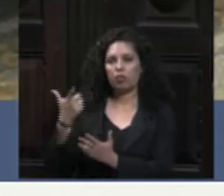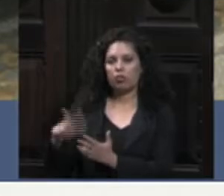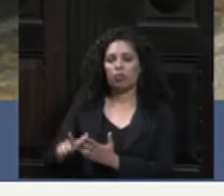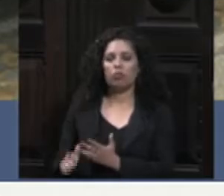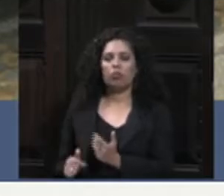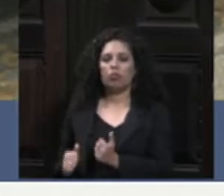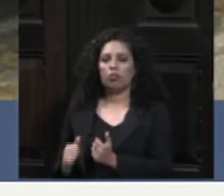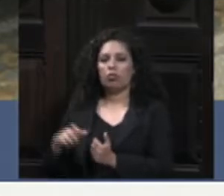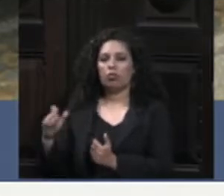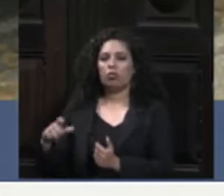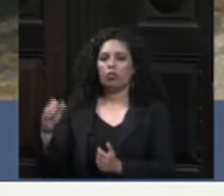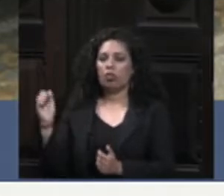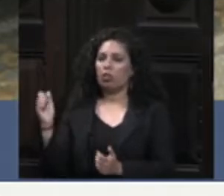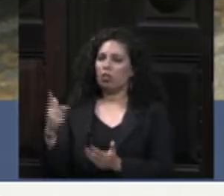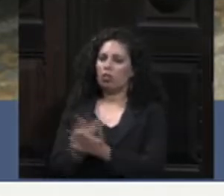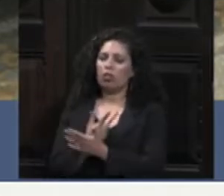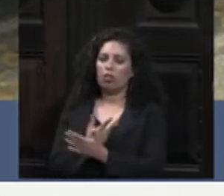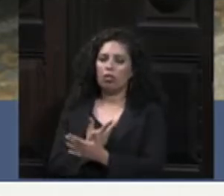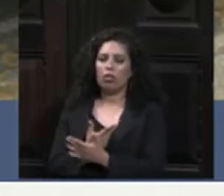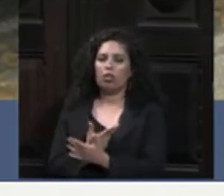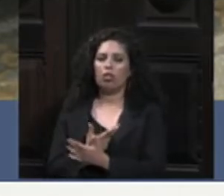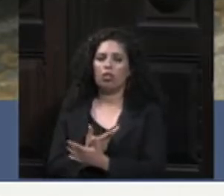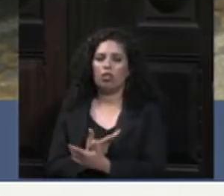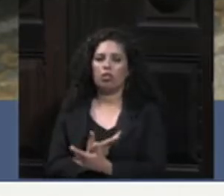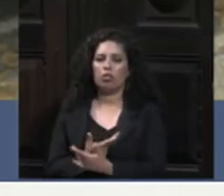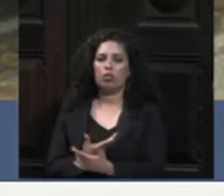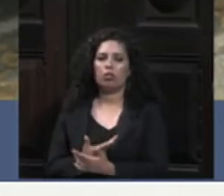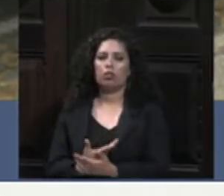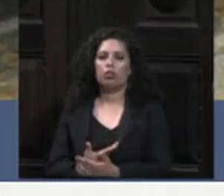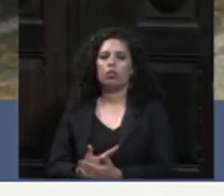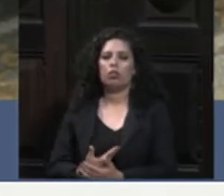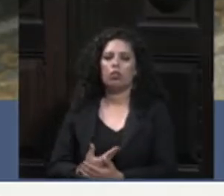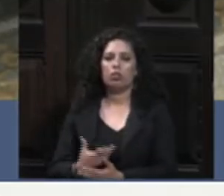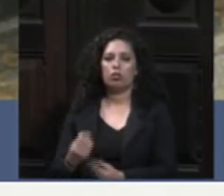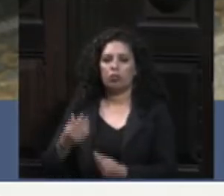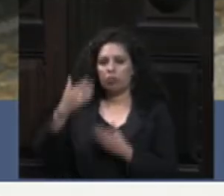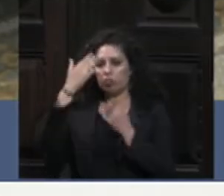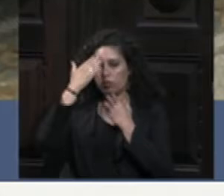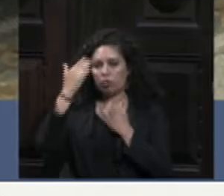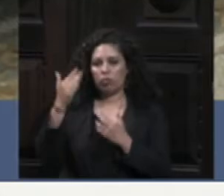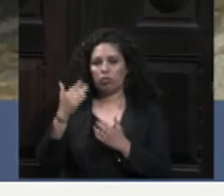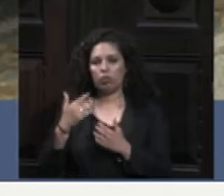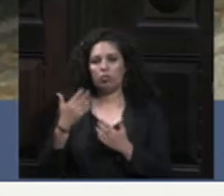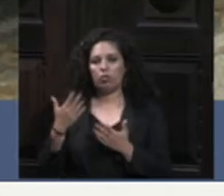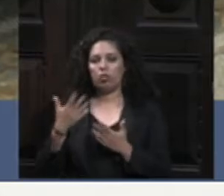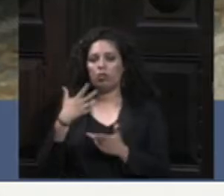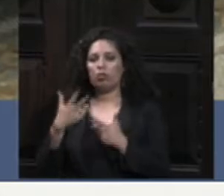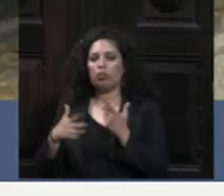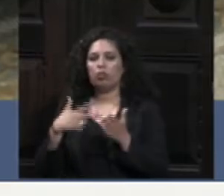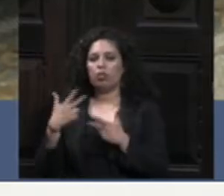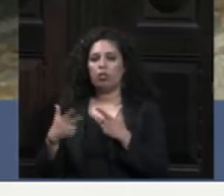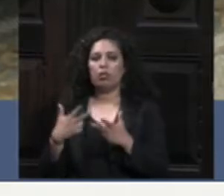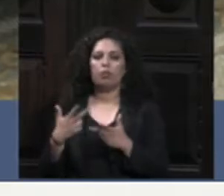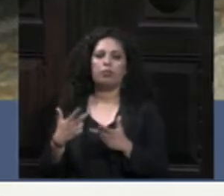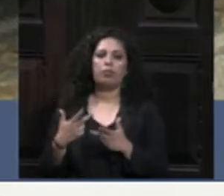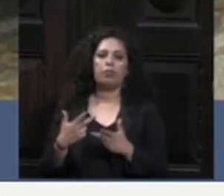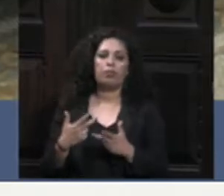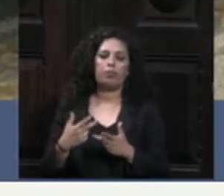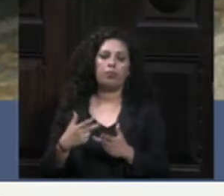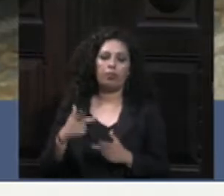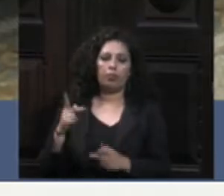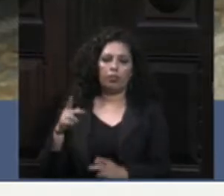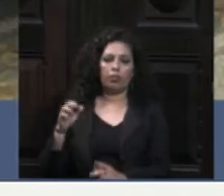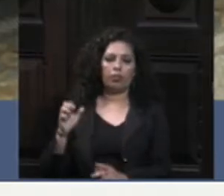de pedágio é um absurdo realmente. Então, entendeu, senhor presidente? Muito obrigado. Esse tinha para concluir. E o